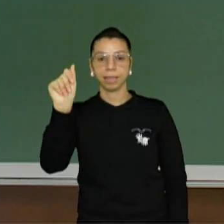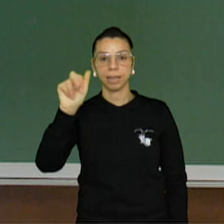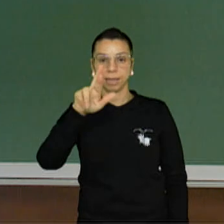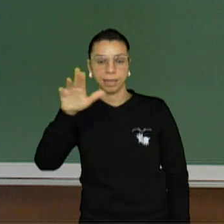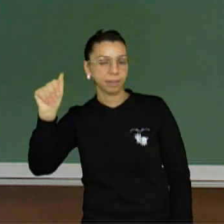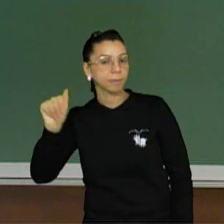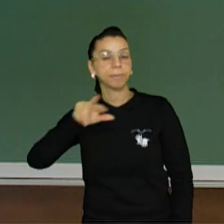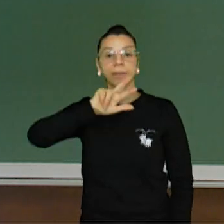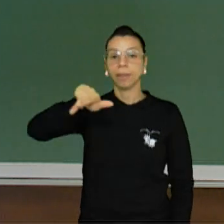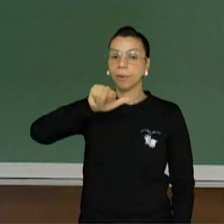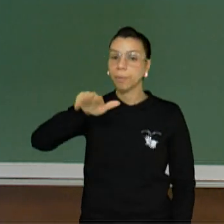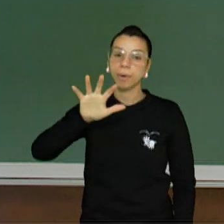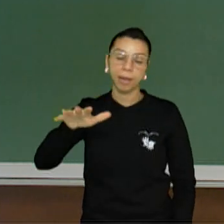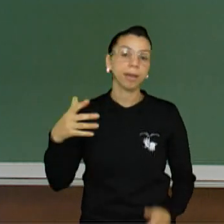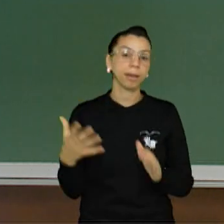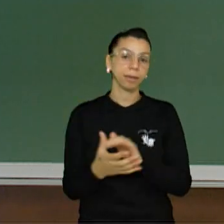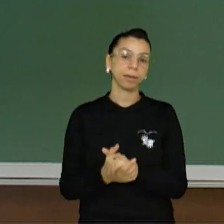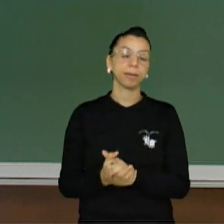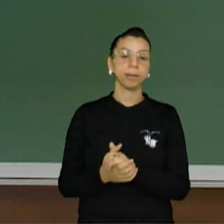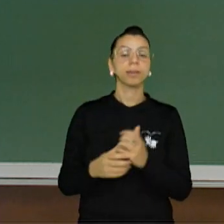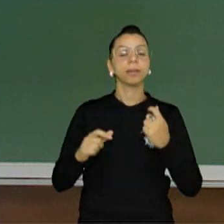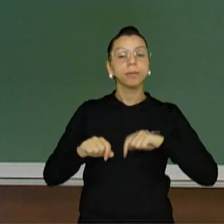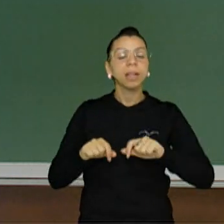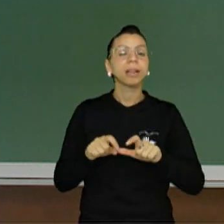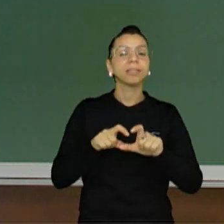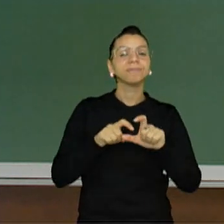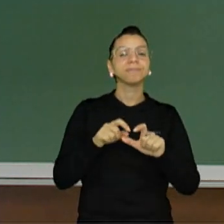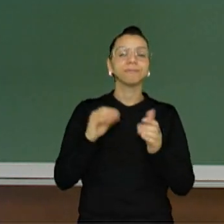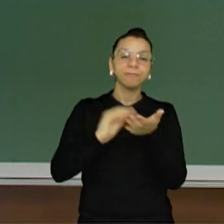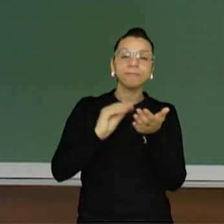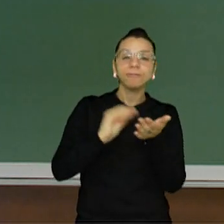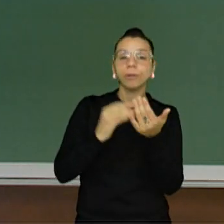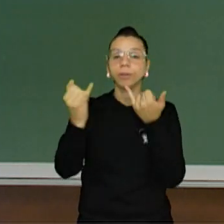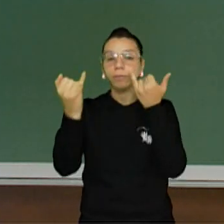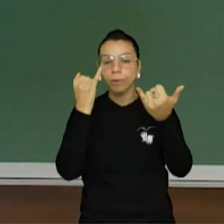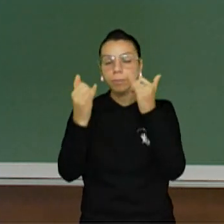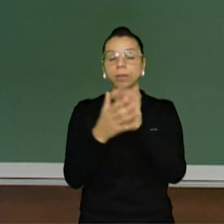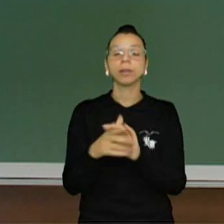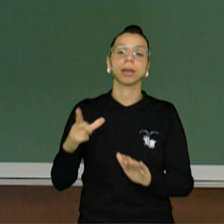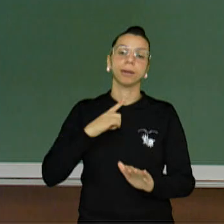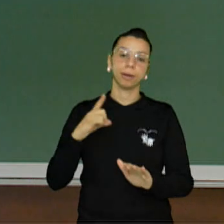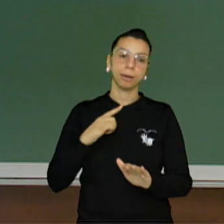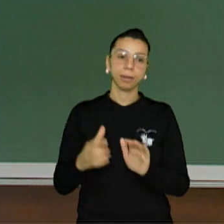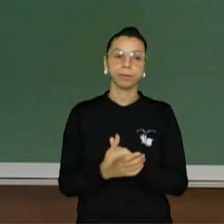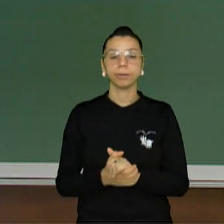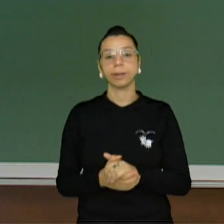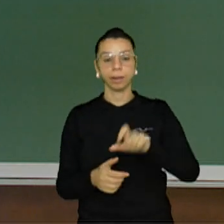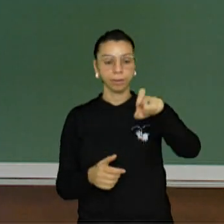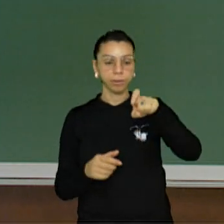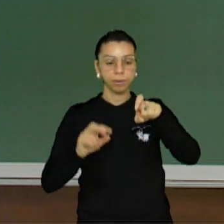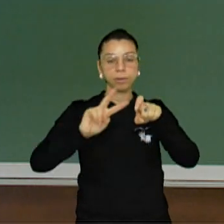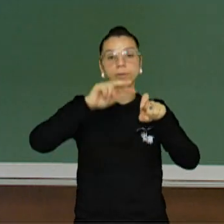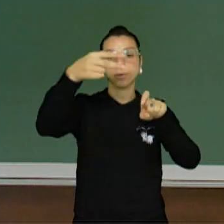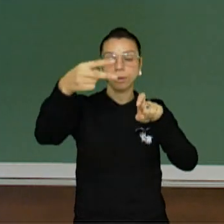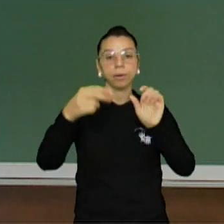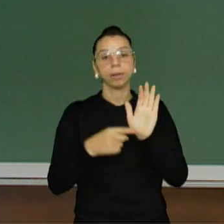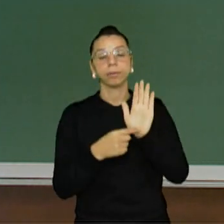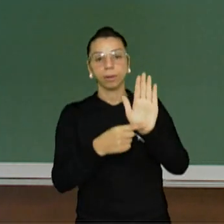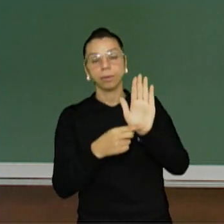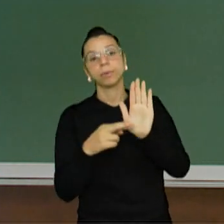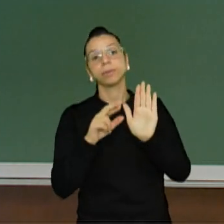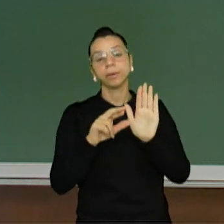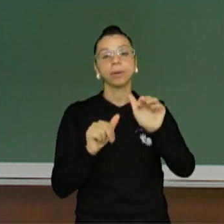equação do segundo grau completa, ela é uma incompleta. Ela tem o termo de x ao quadrado, que aqui está representado por